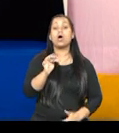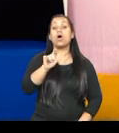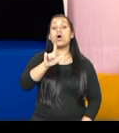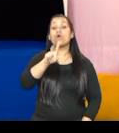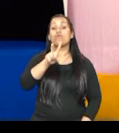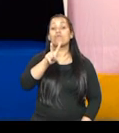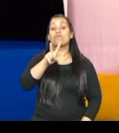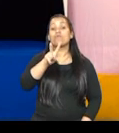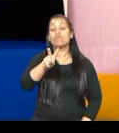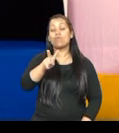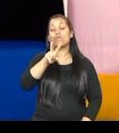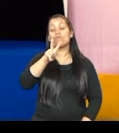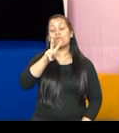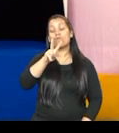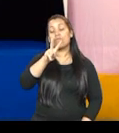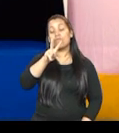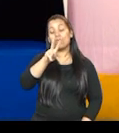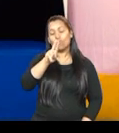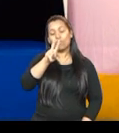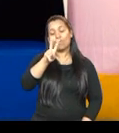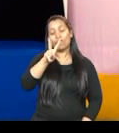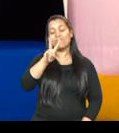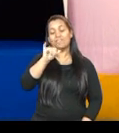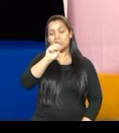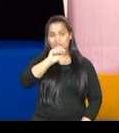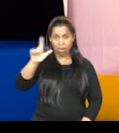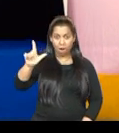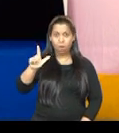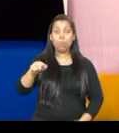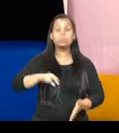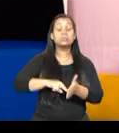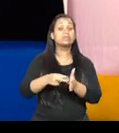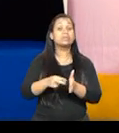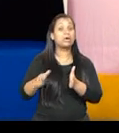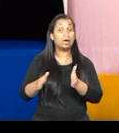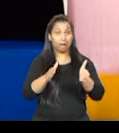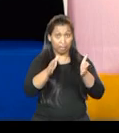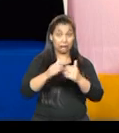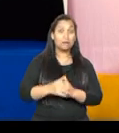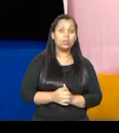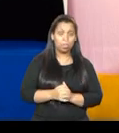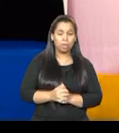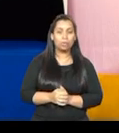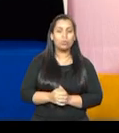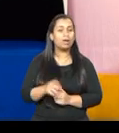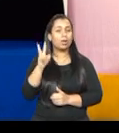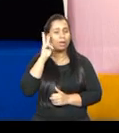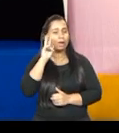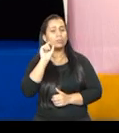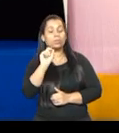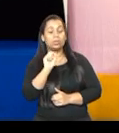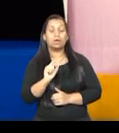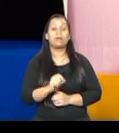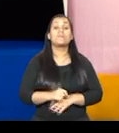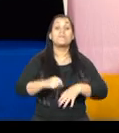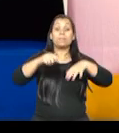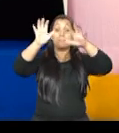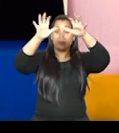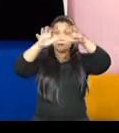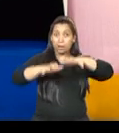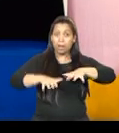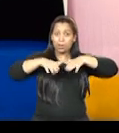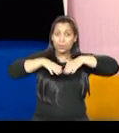fluvial, que significa rio. Vocês se lembram daquela charadinha? O que é o que é? Cai de pé e